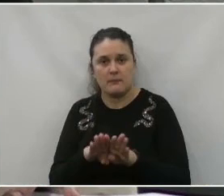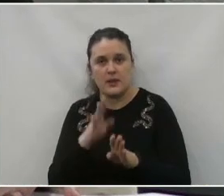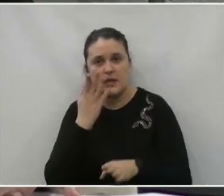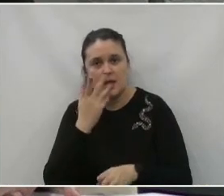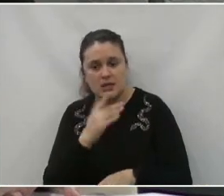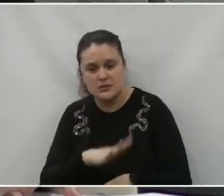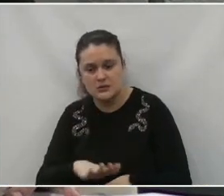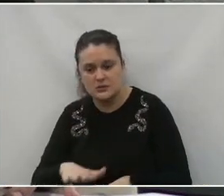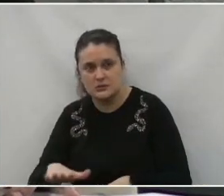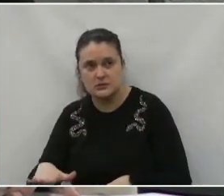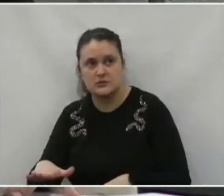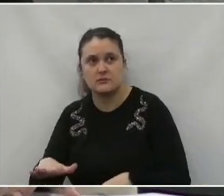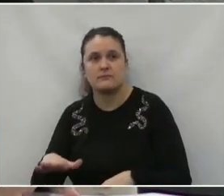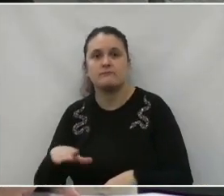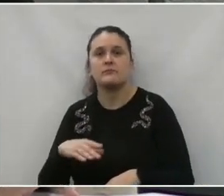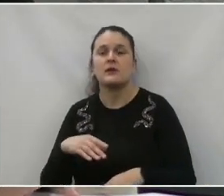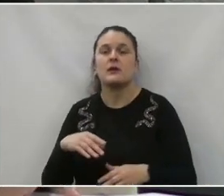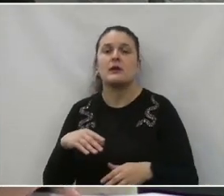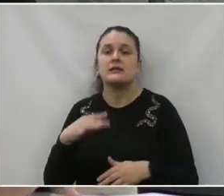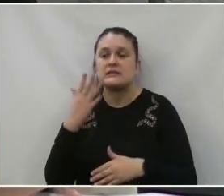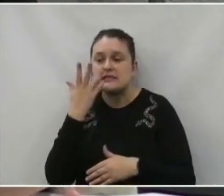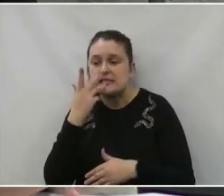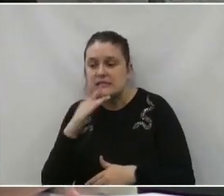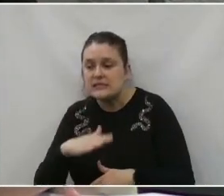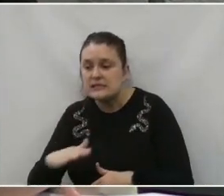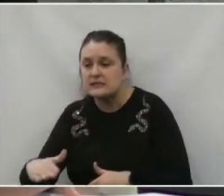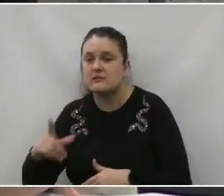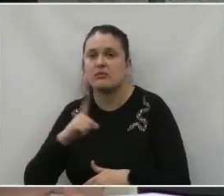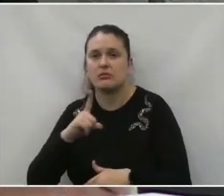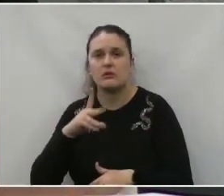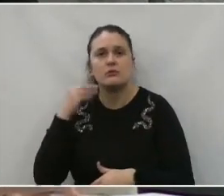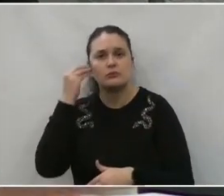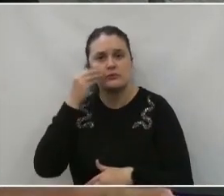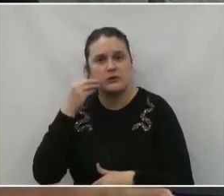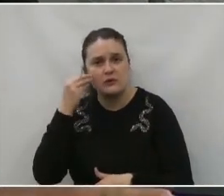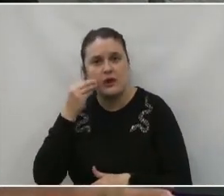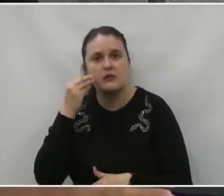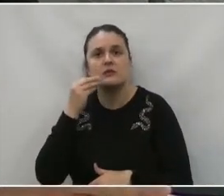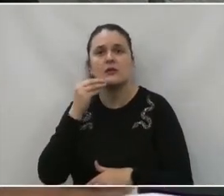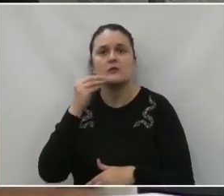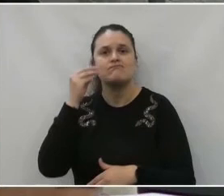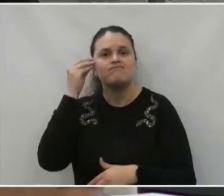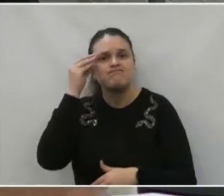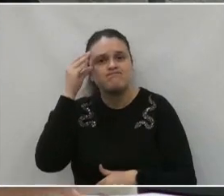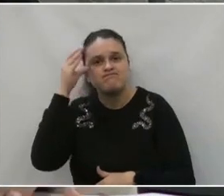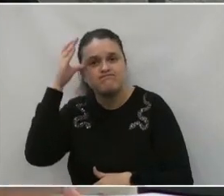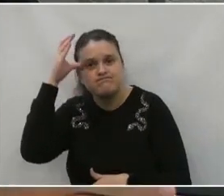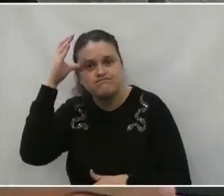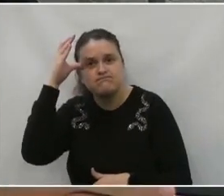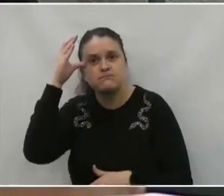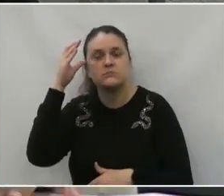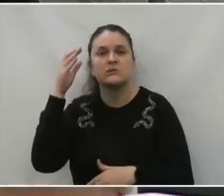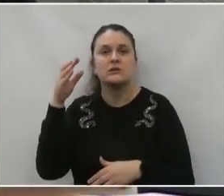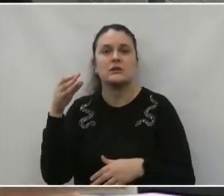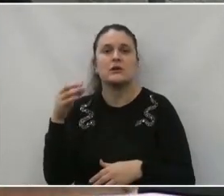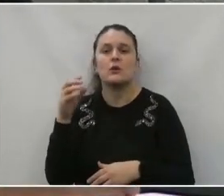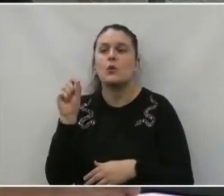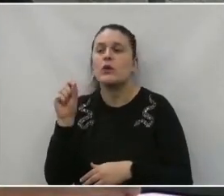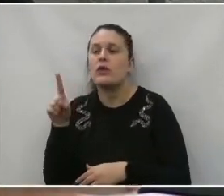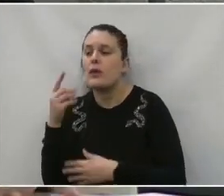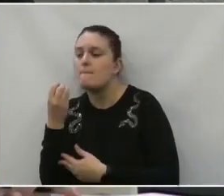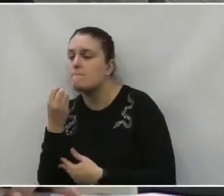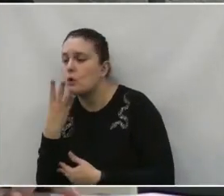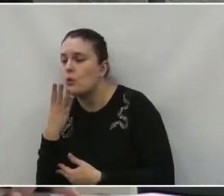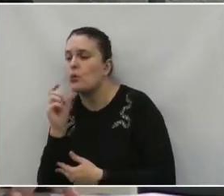crianças, para que elas possam ter a oportunidade de conhecer o bem e o